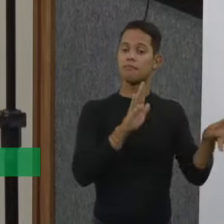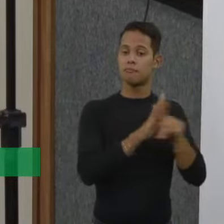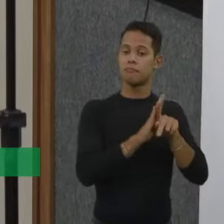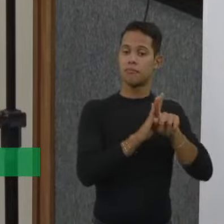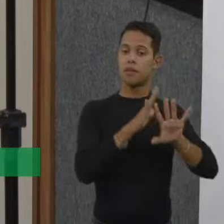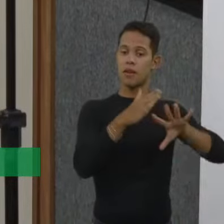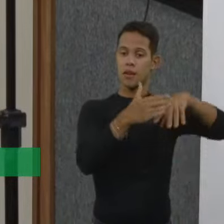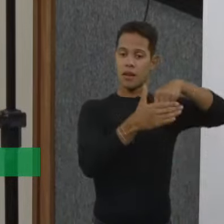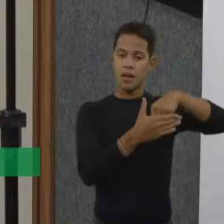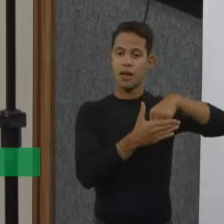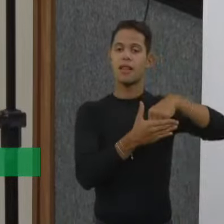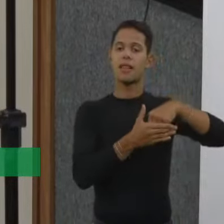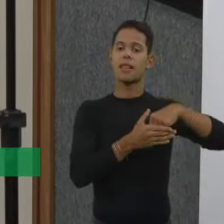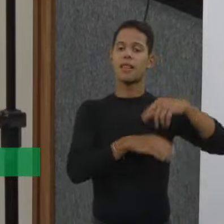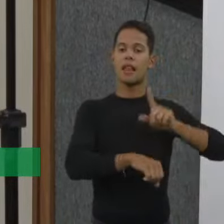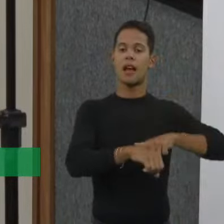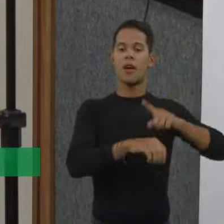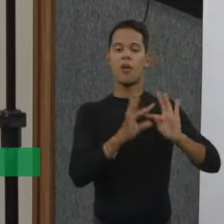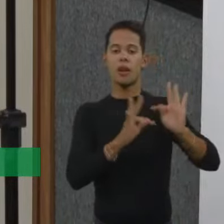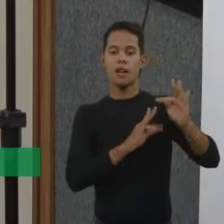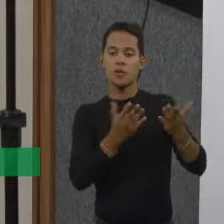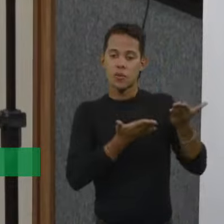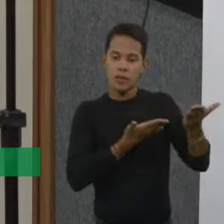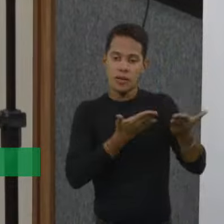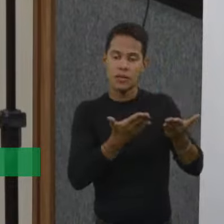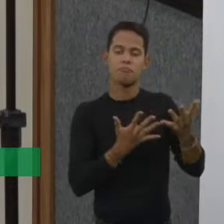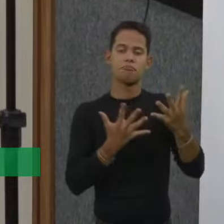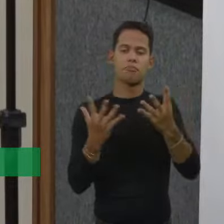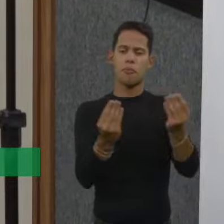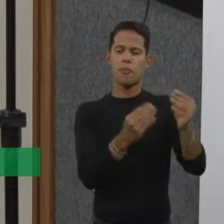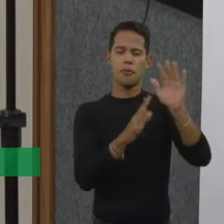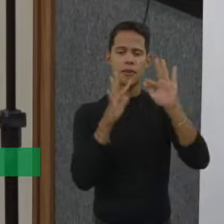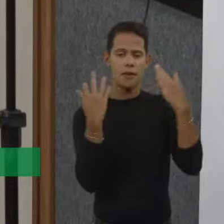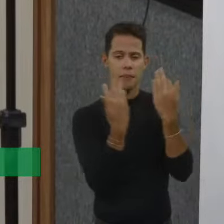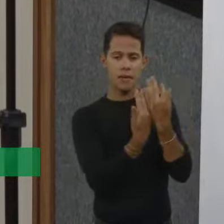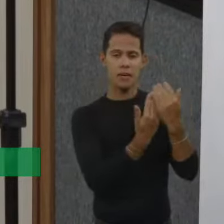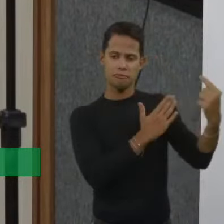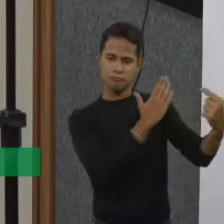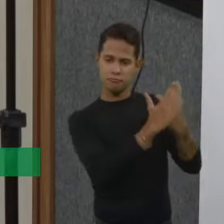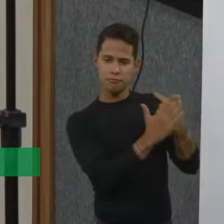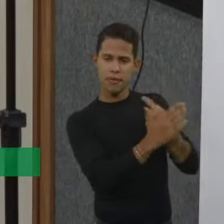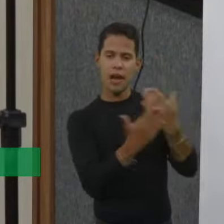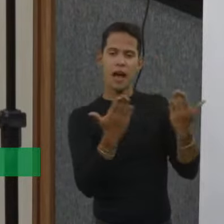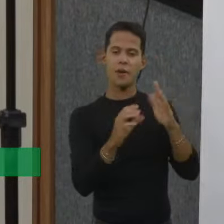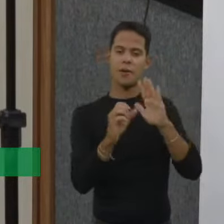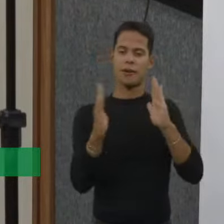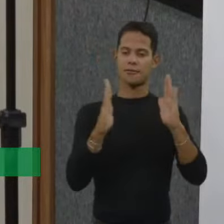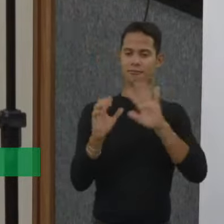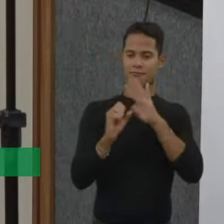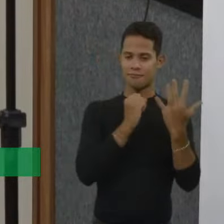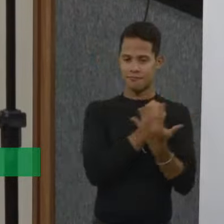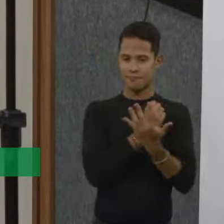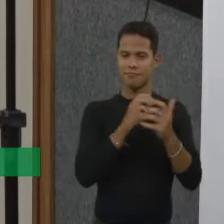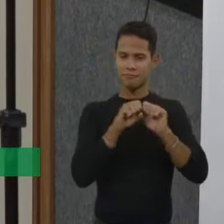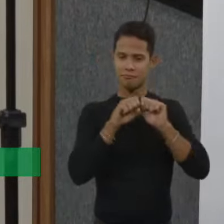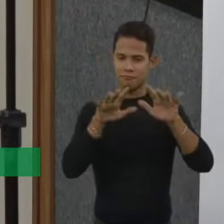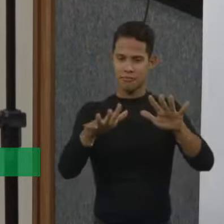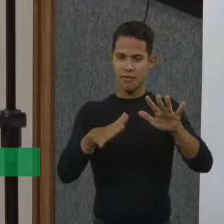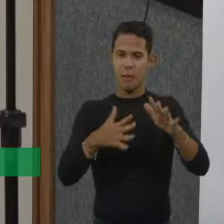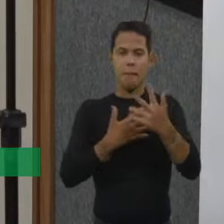tratamento. Porque muitas famílias chegam e perguntam para mim, agora na pandemia, só um desabafo.